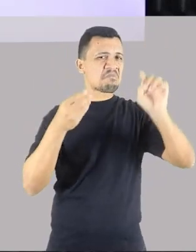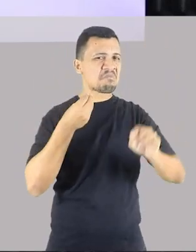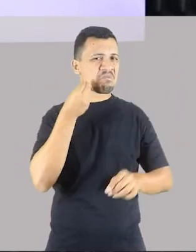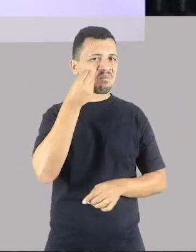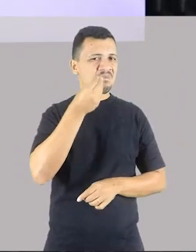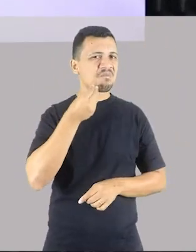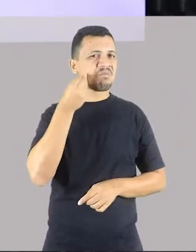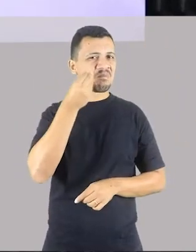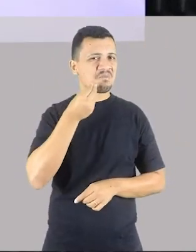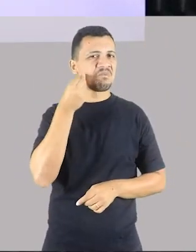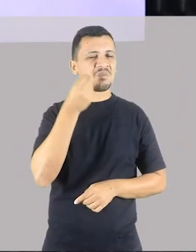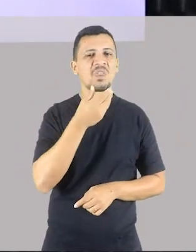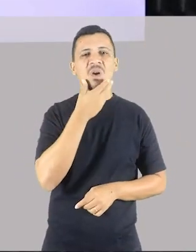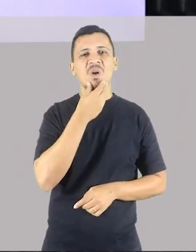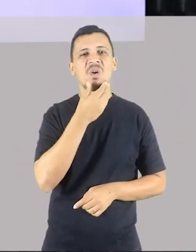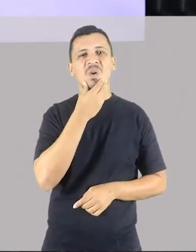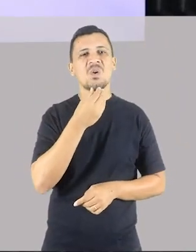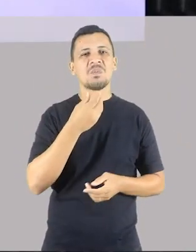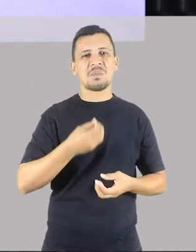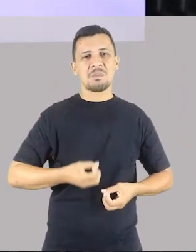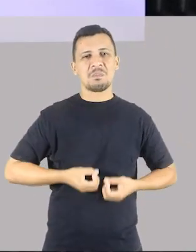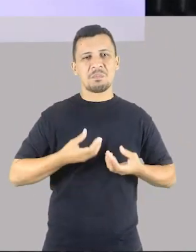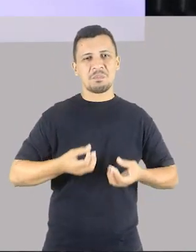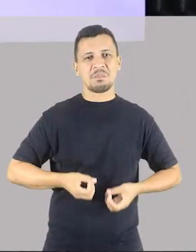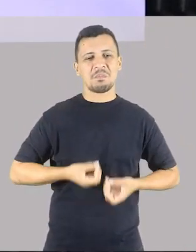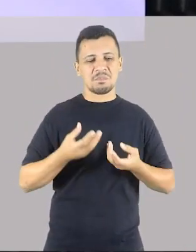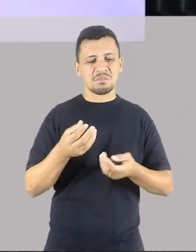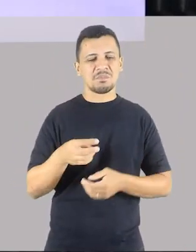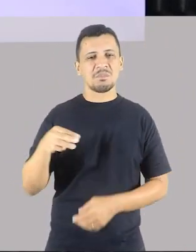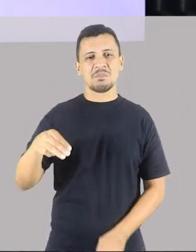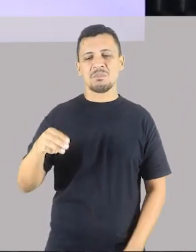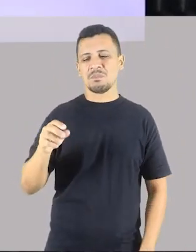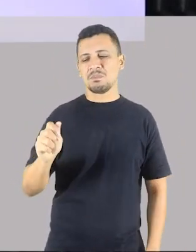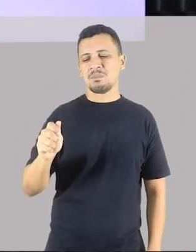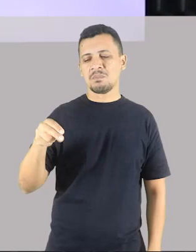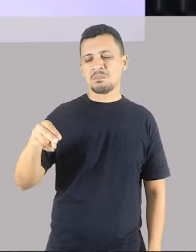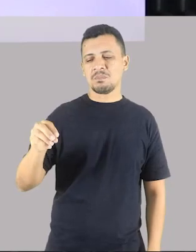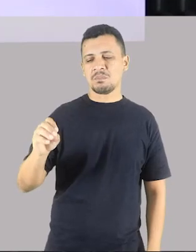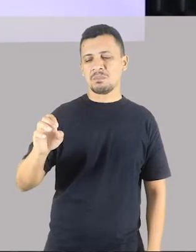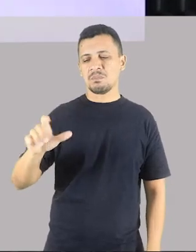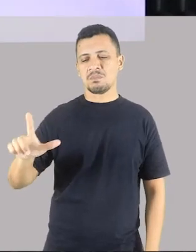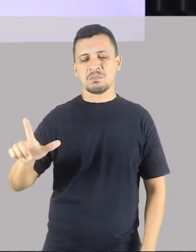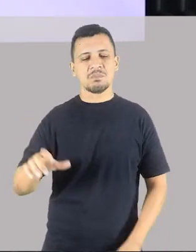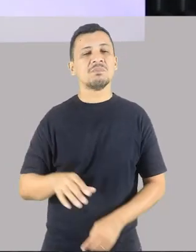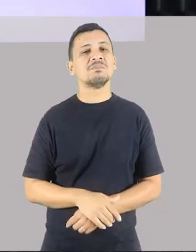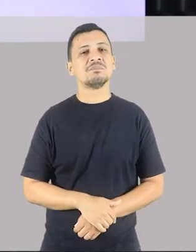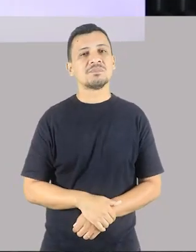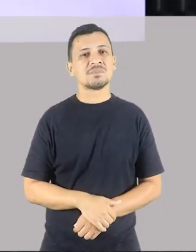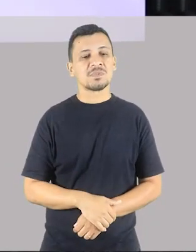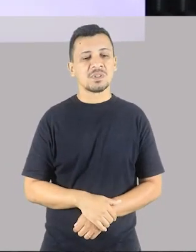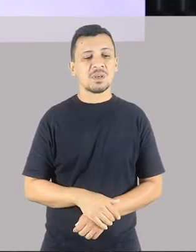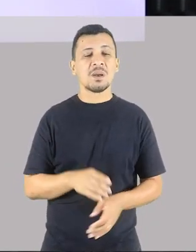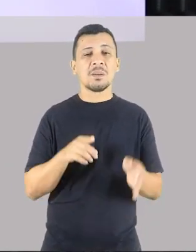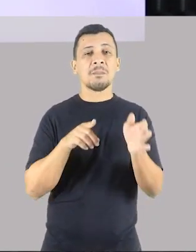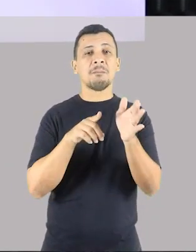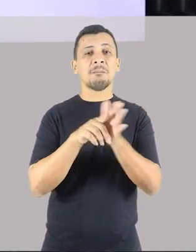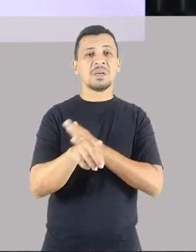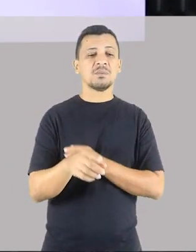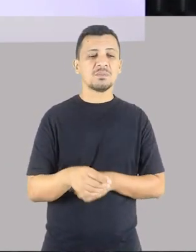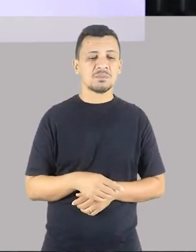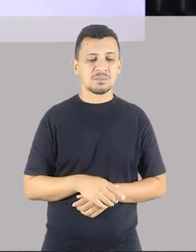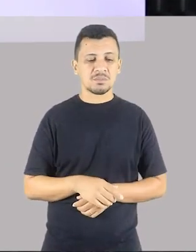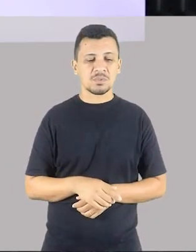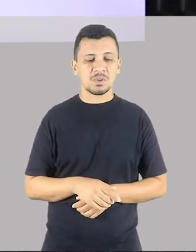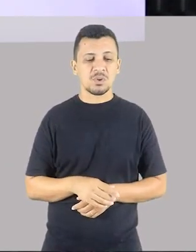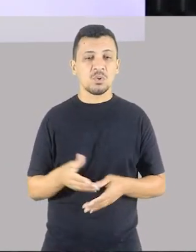experimentalismo do nosso poeta Manuel de Barros. A questão envolve esse último verso,